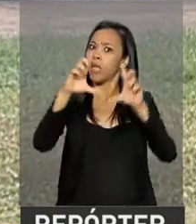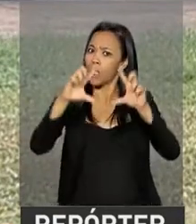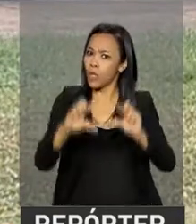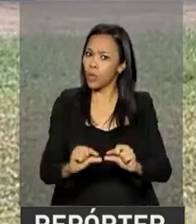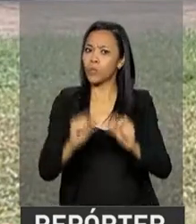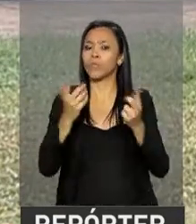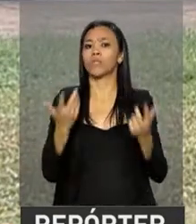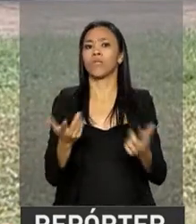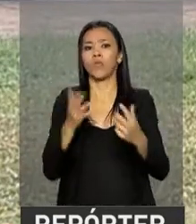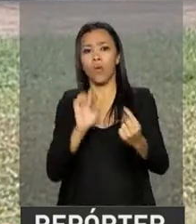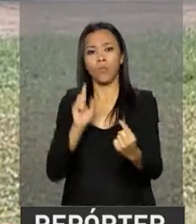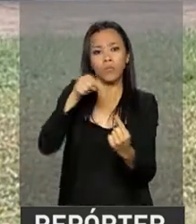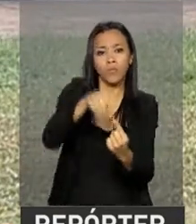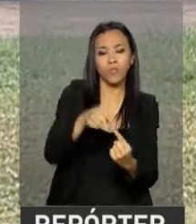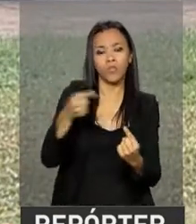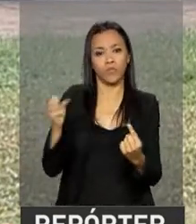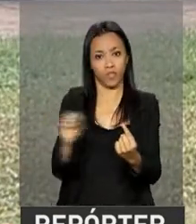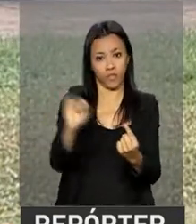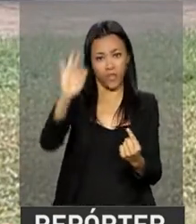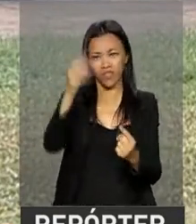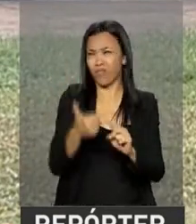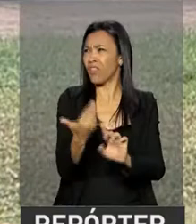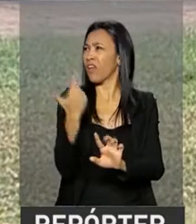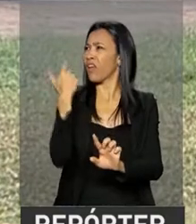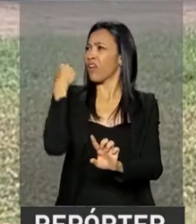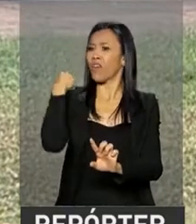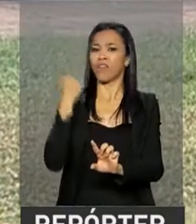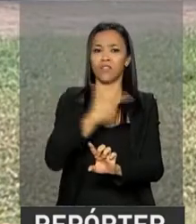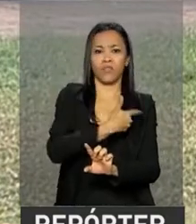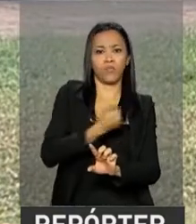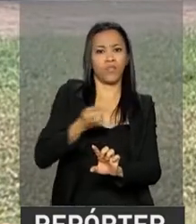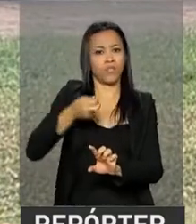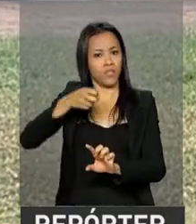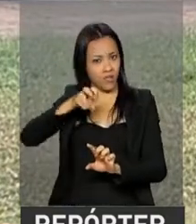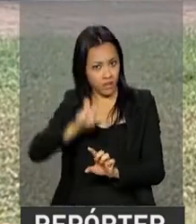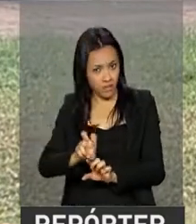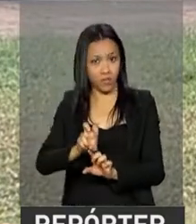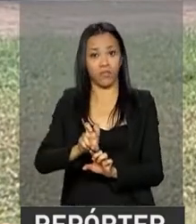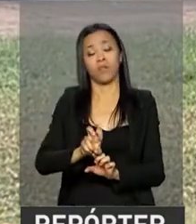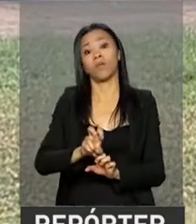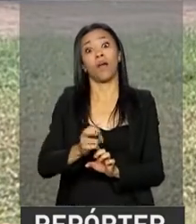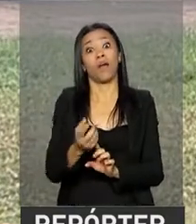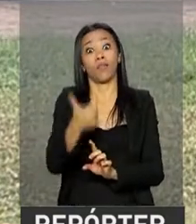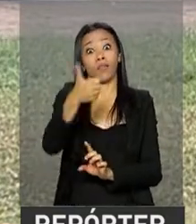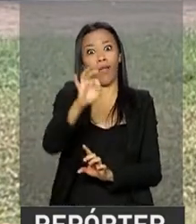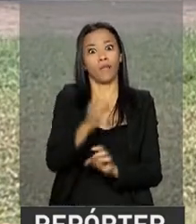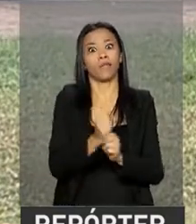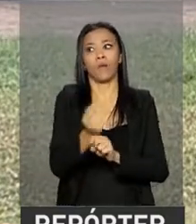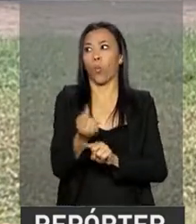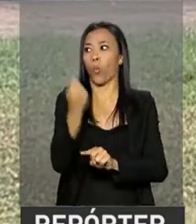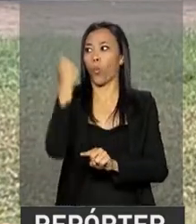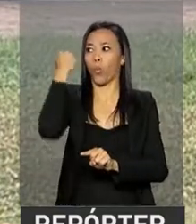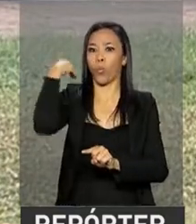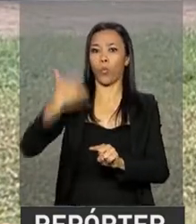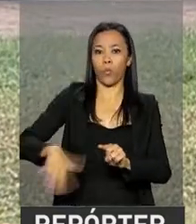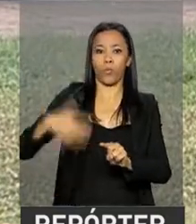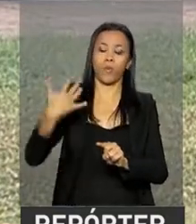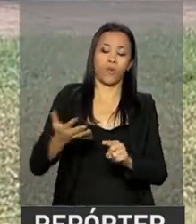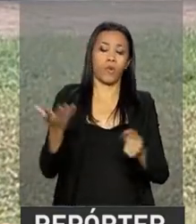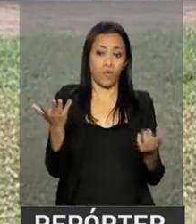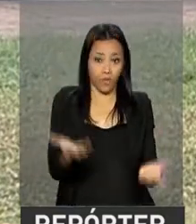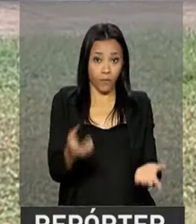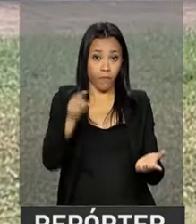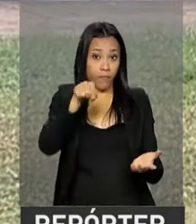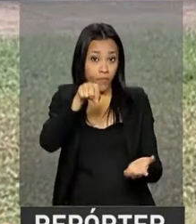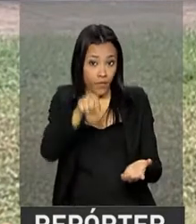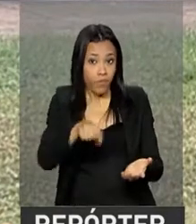a meta de inflação desde 2005, portanto, há mais de 10 anos. O intervalo de tolerância para a